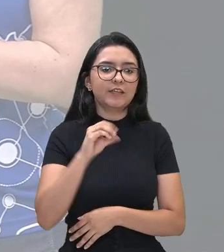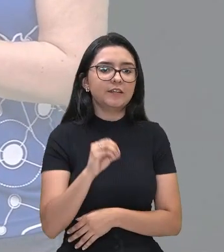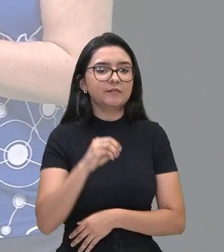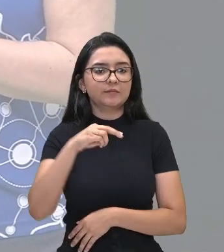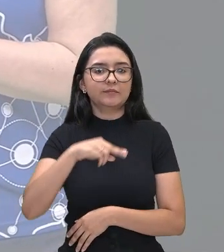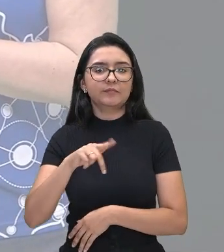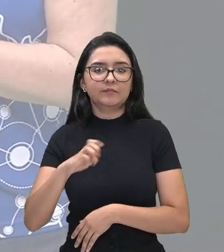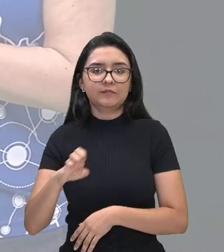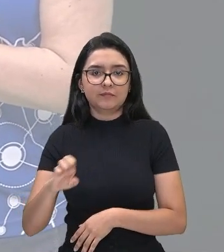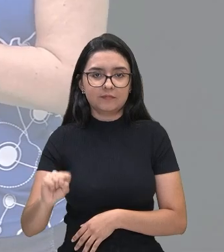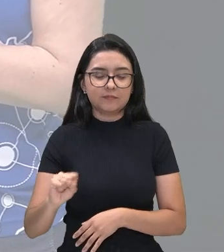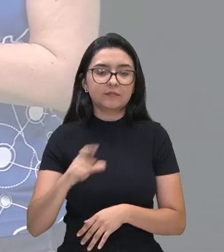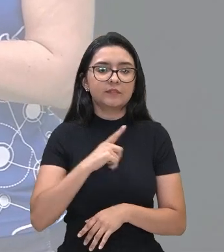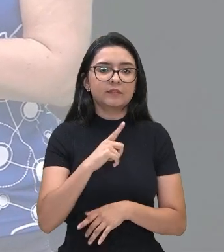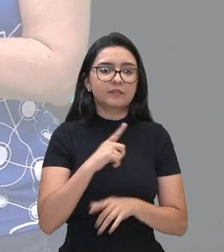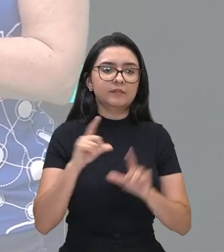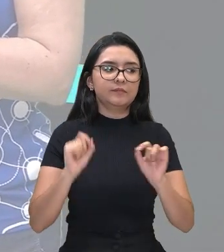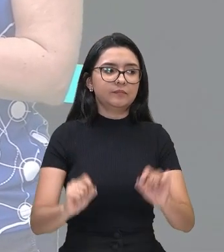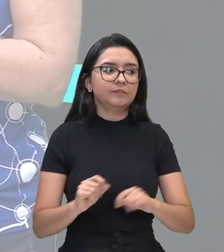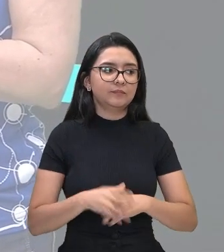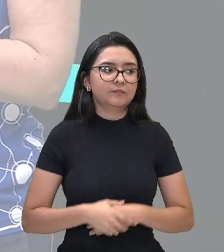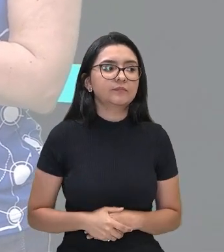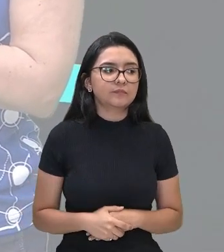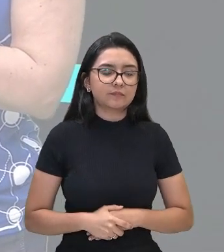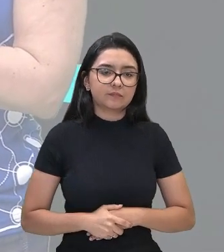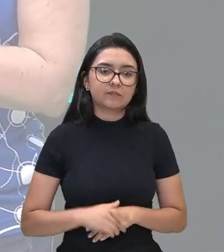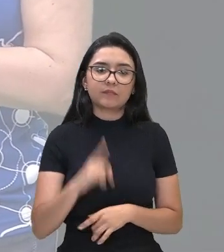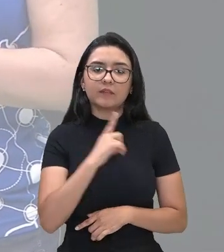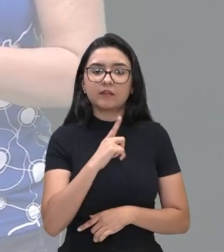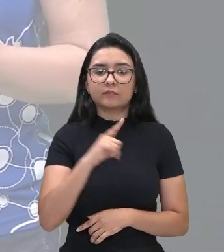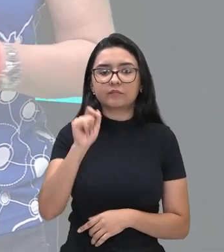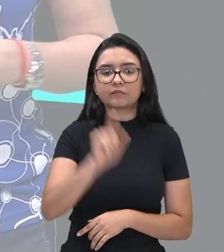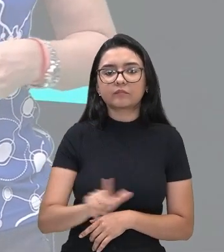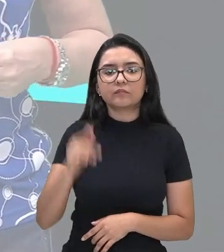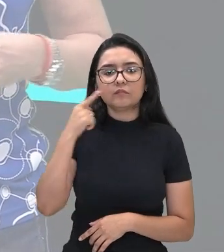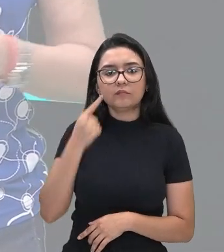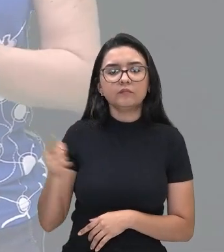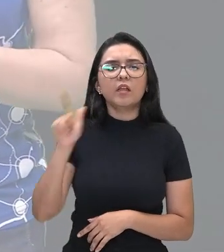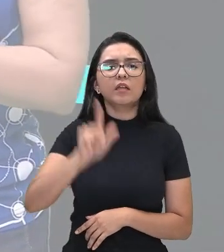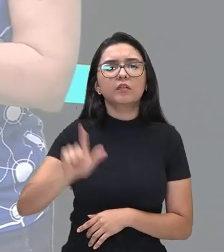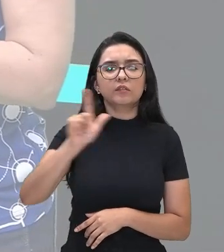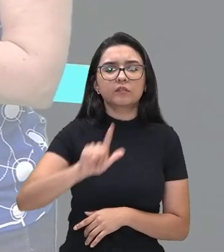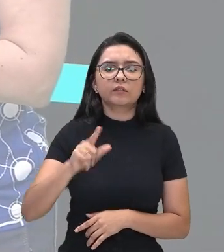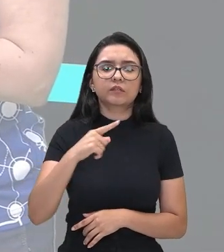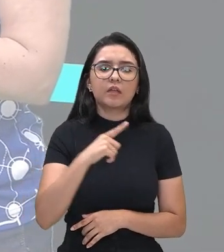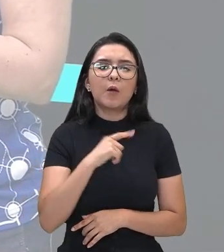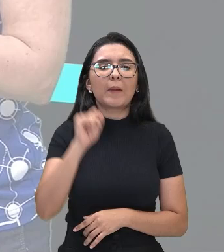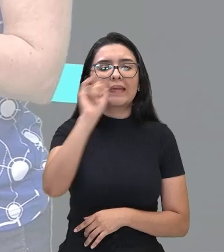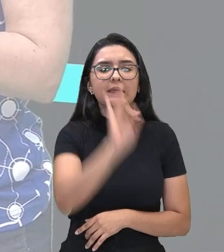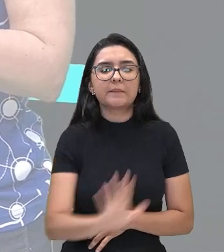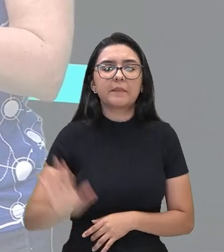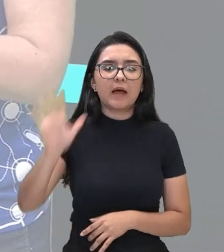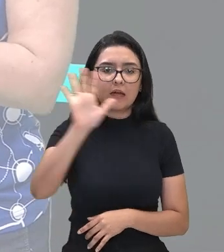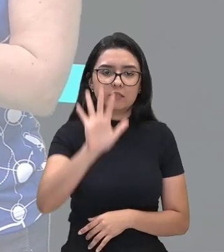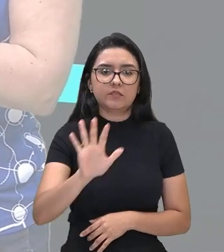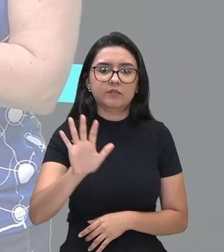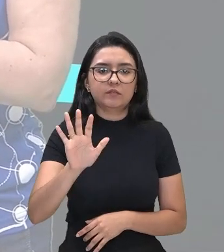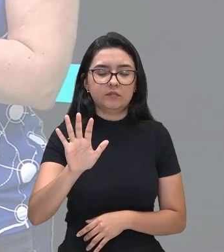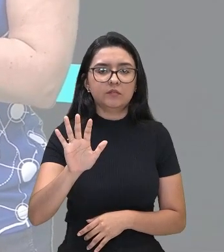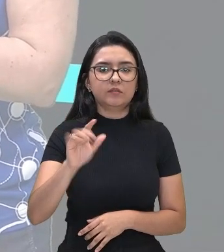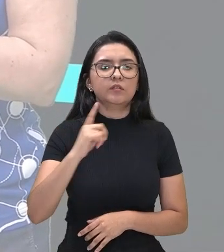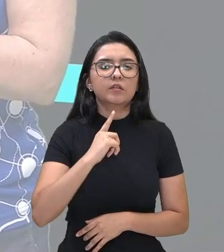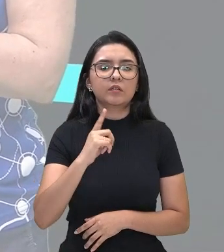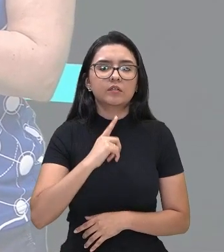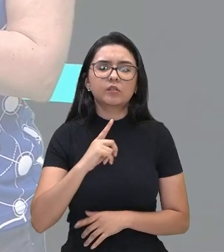temos uma iluminura. Iluminura, como vocês podem ver, é uma imagem que geralmente